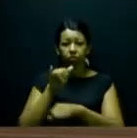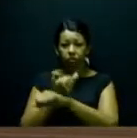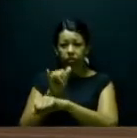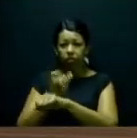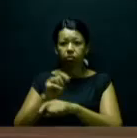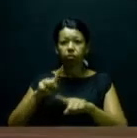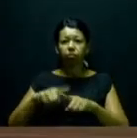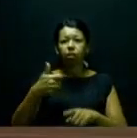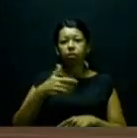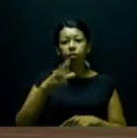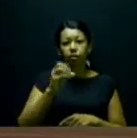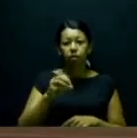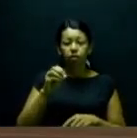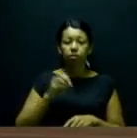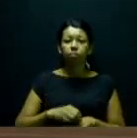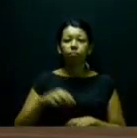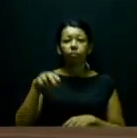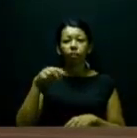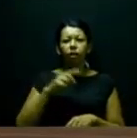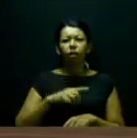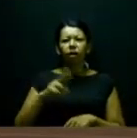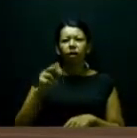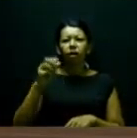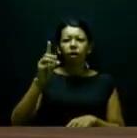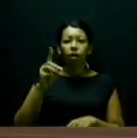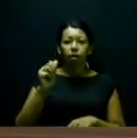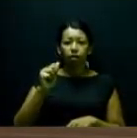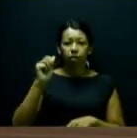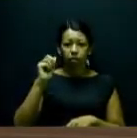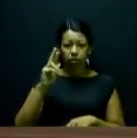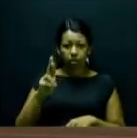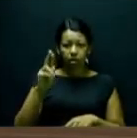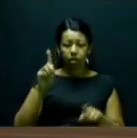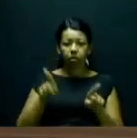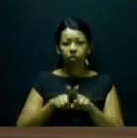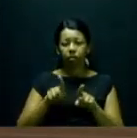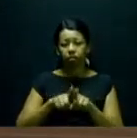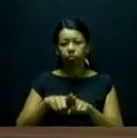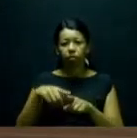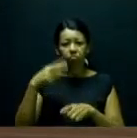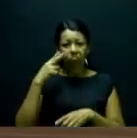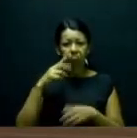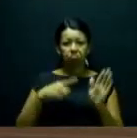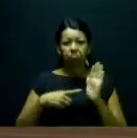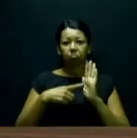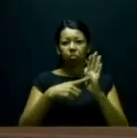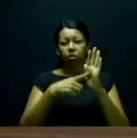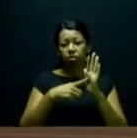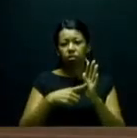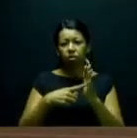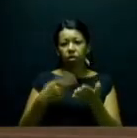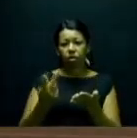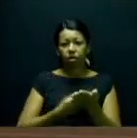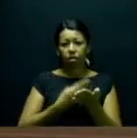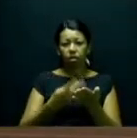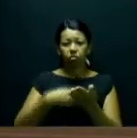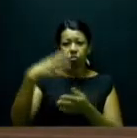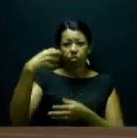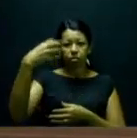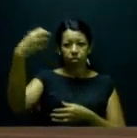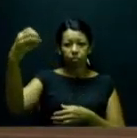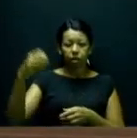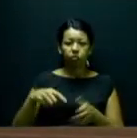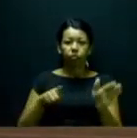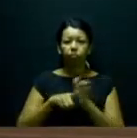mais 10 radares que, além de fiscalizar a velocidade, ainda registram infrações semafóricas. Foram questionados